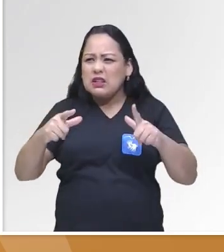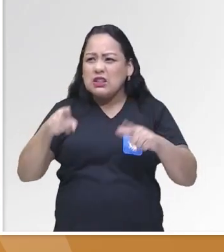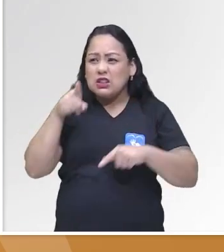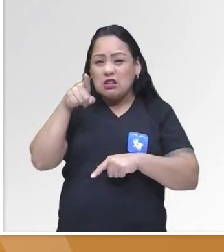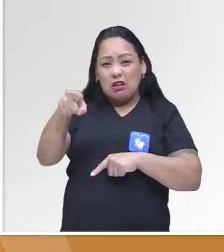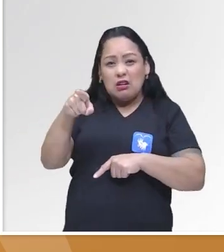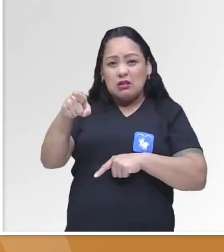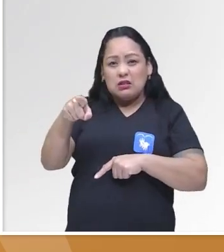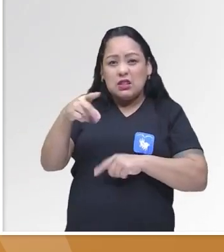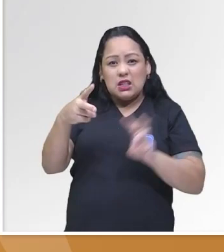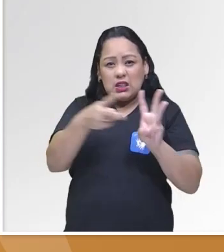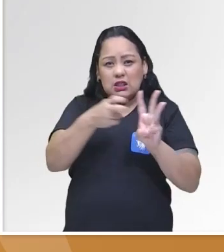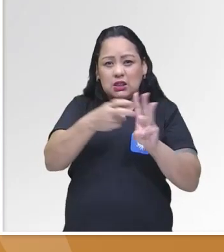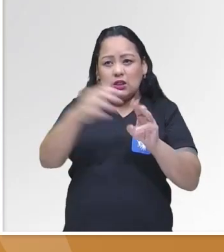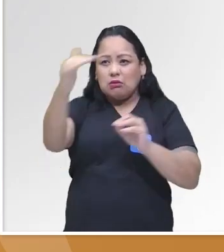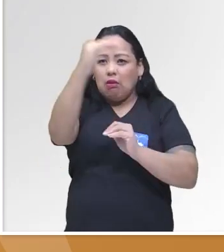inferiores.